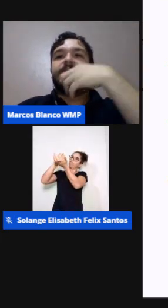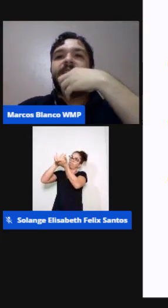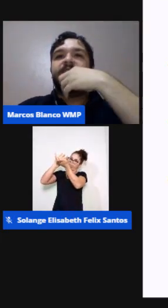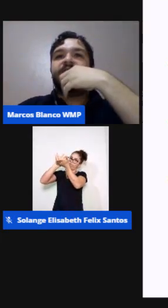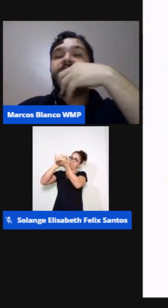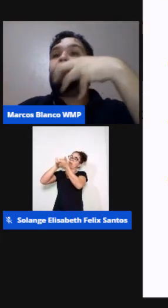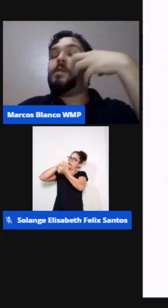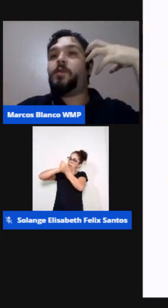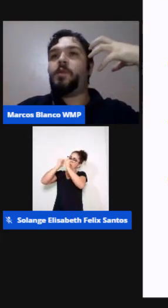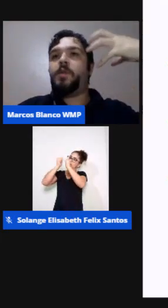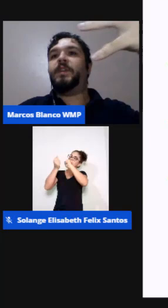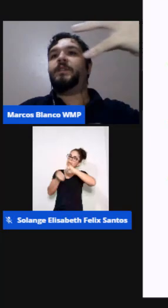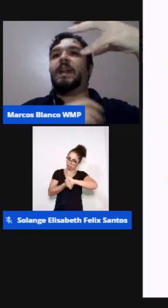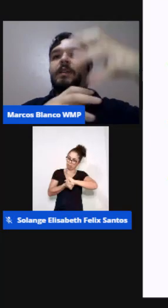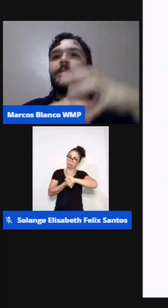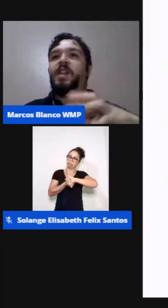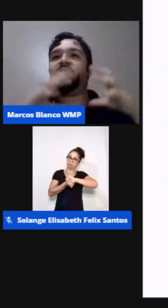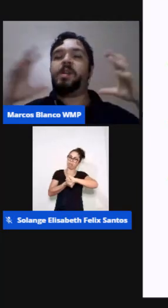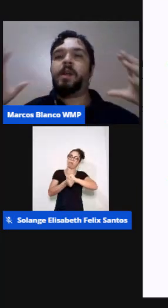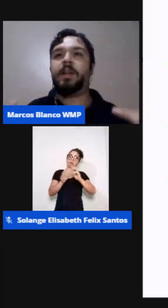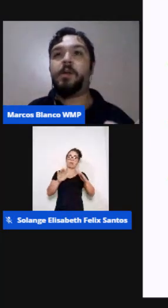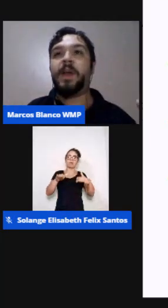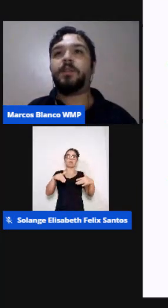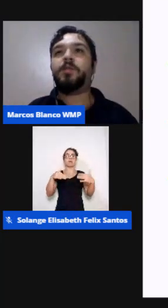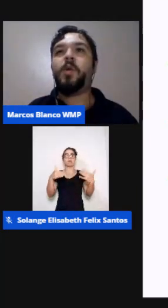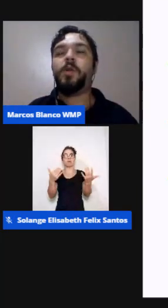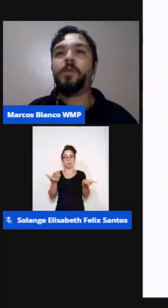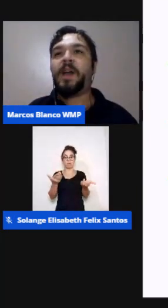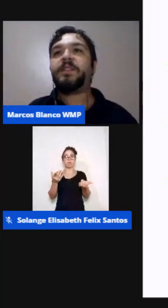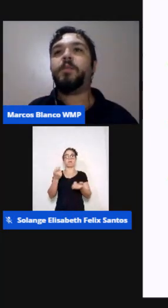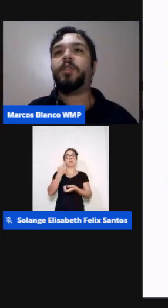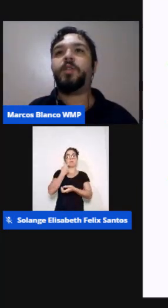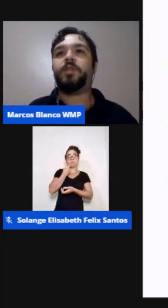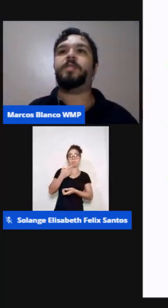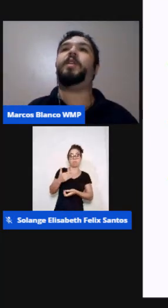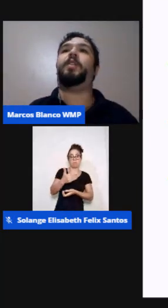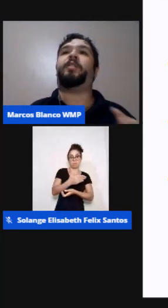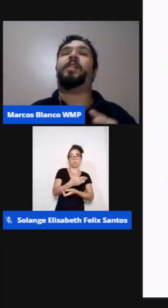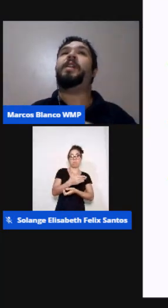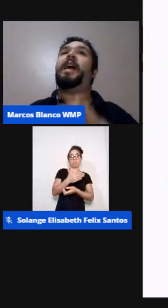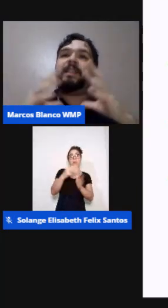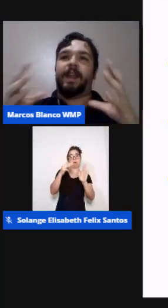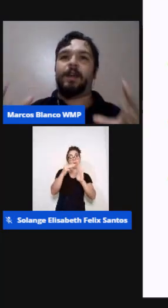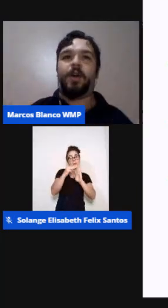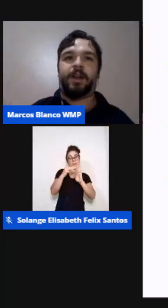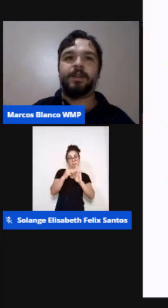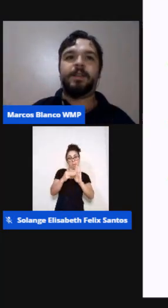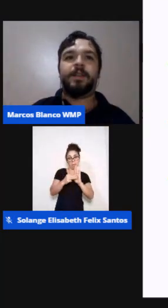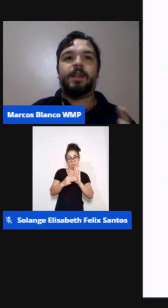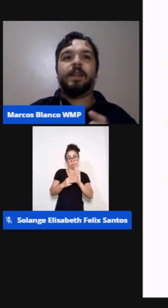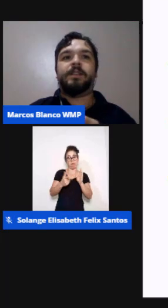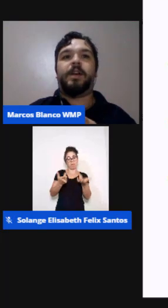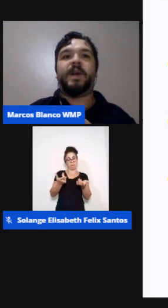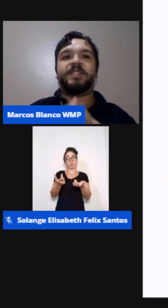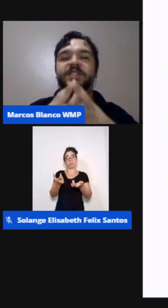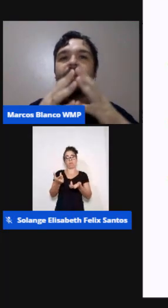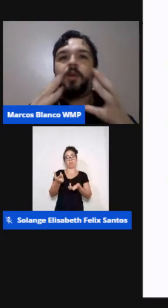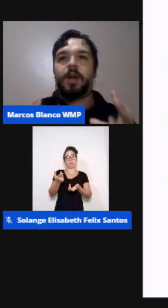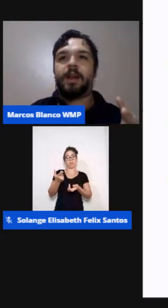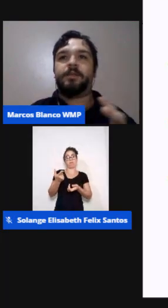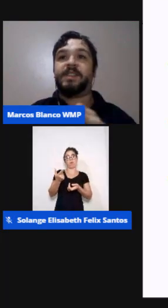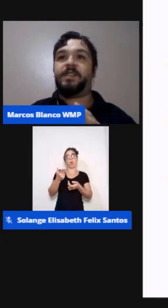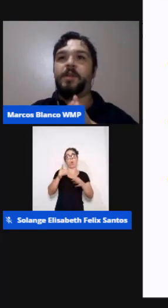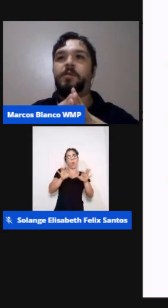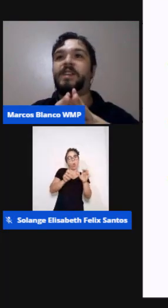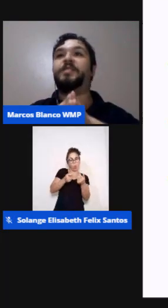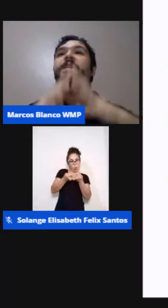Então, vocês tinham ouvido falar do peixe, que é o método mais famoso de controle biológico, até agora. Então, a partir